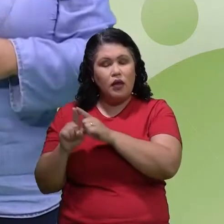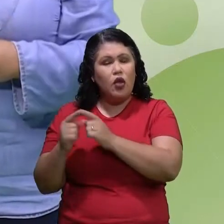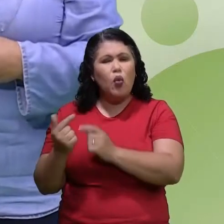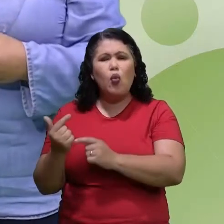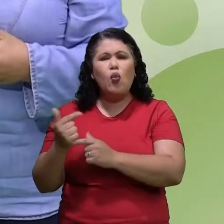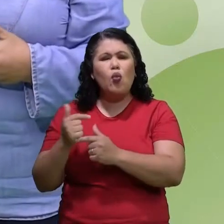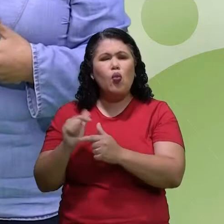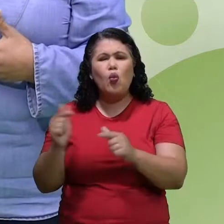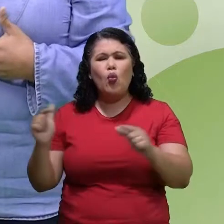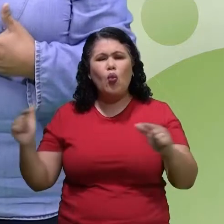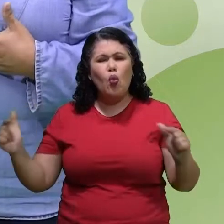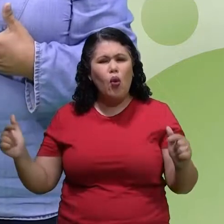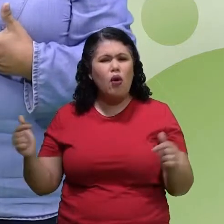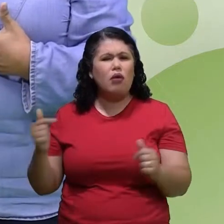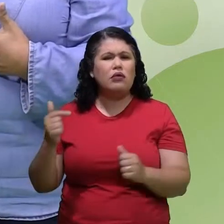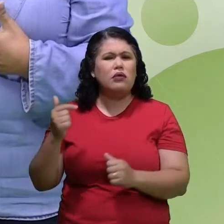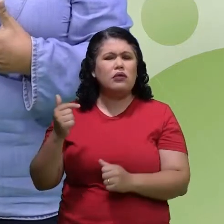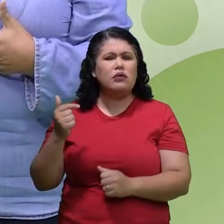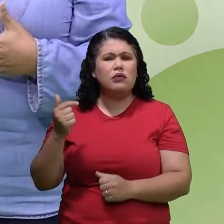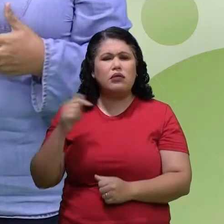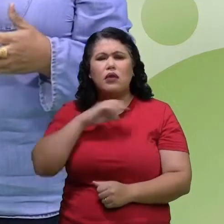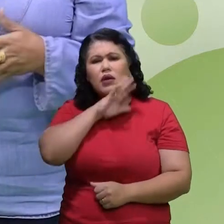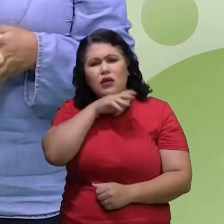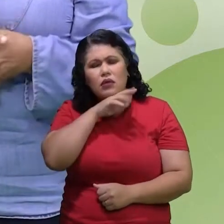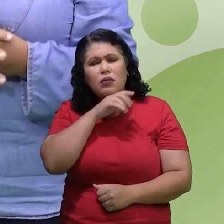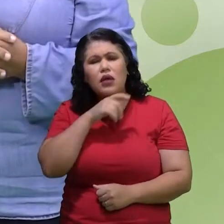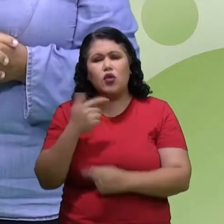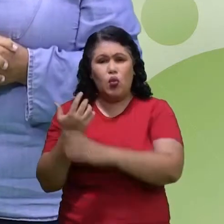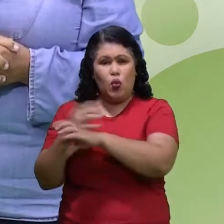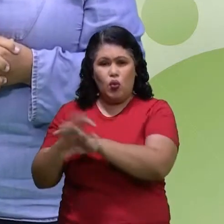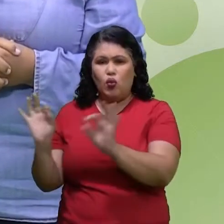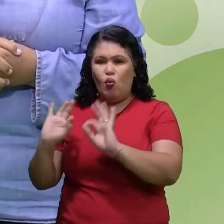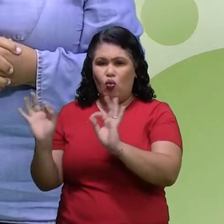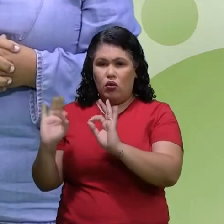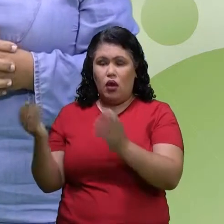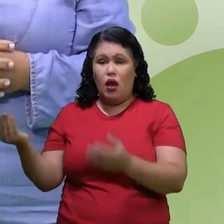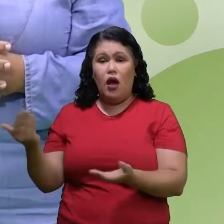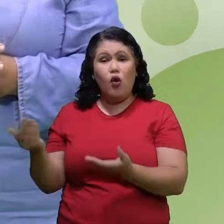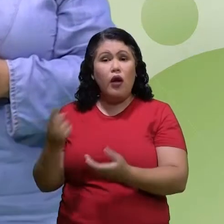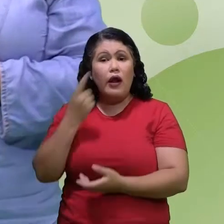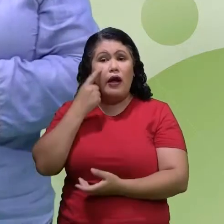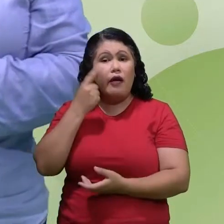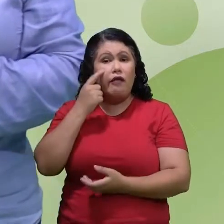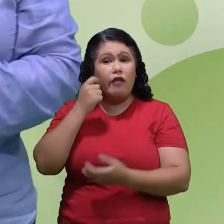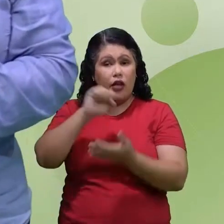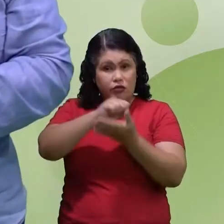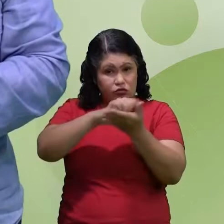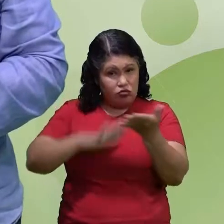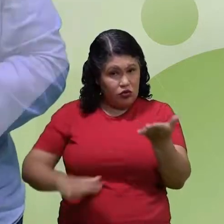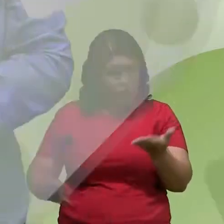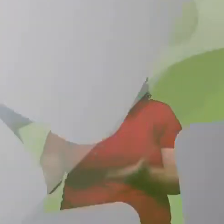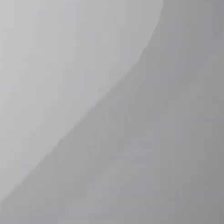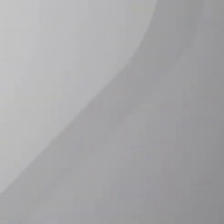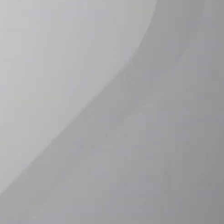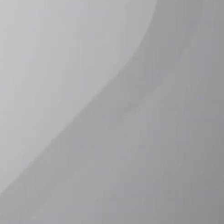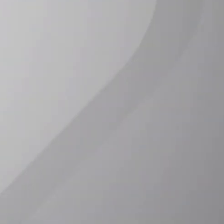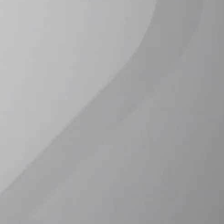também são invertebrados. Vamos para o nosso exercitando? Vamos para o nosso exercitando?